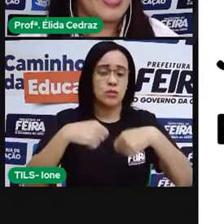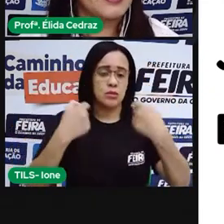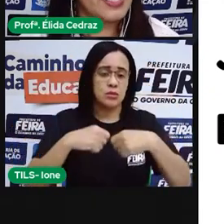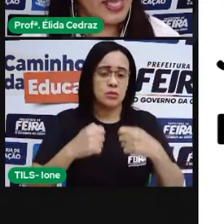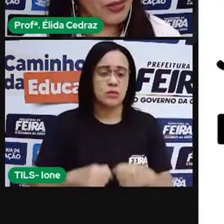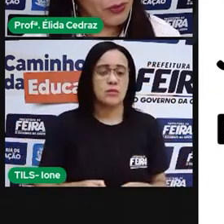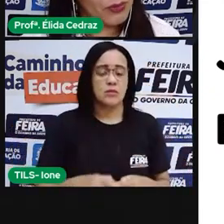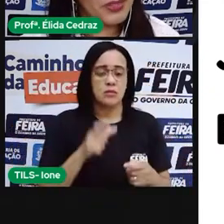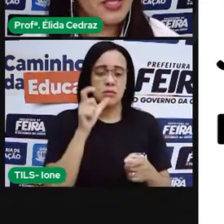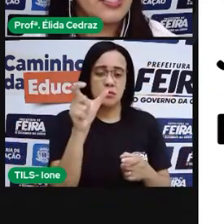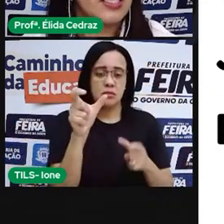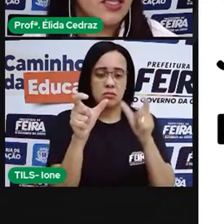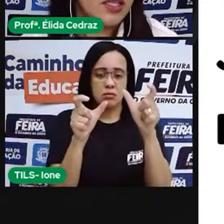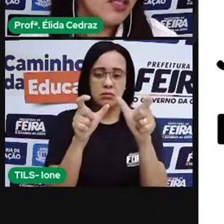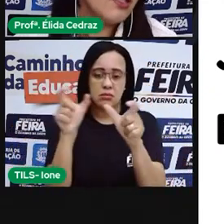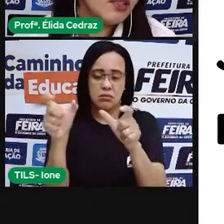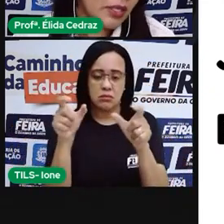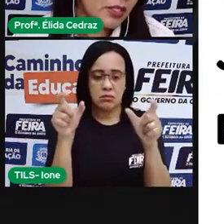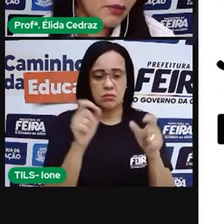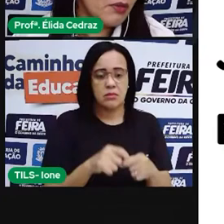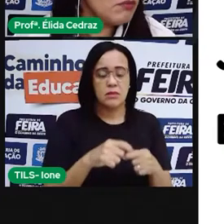completar as lacunas